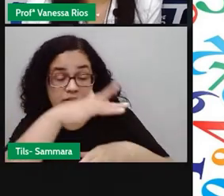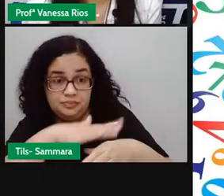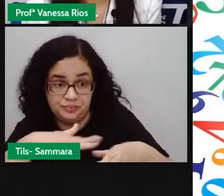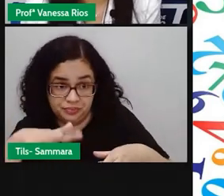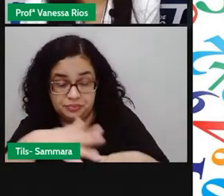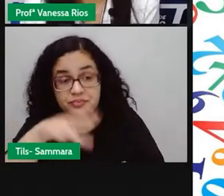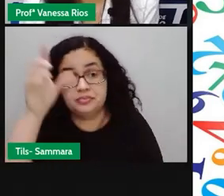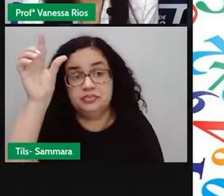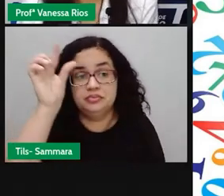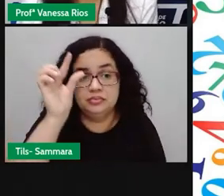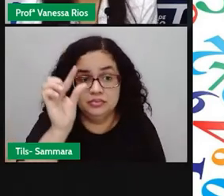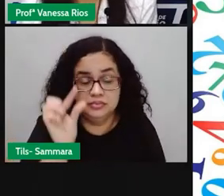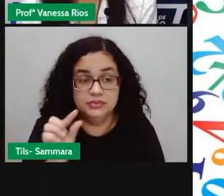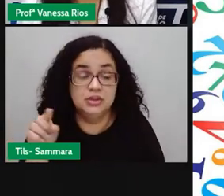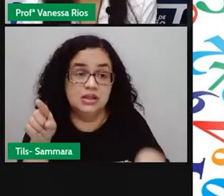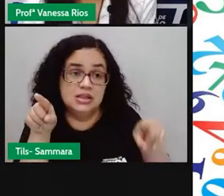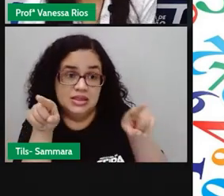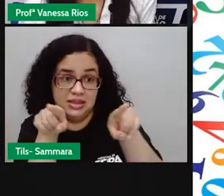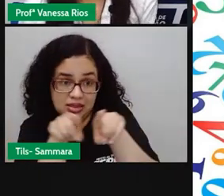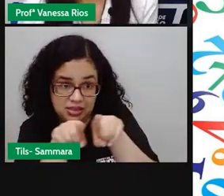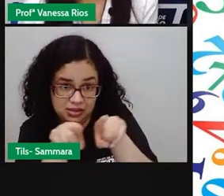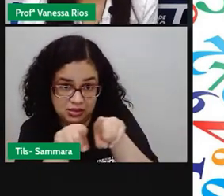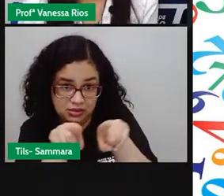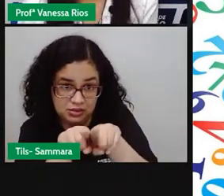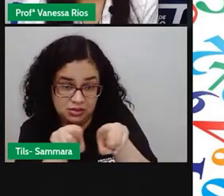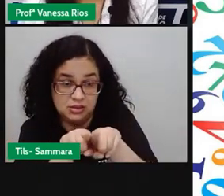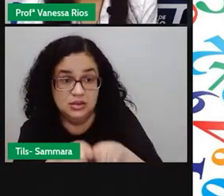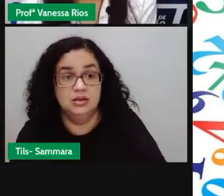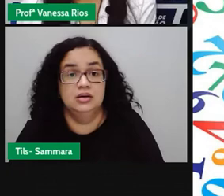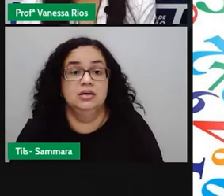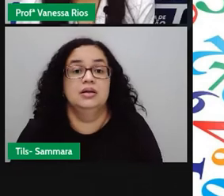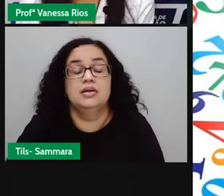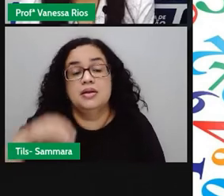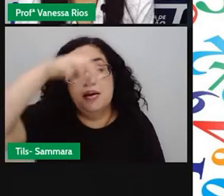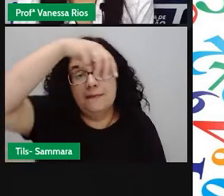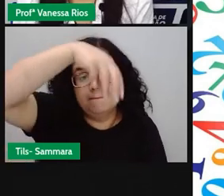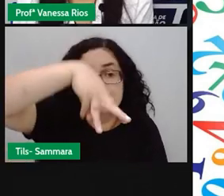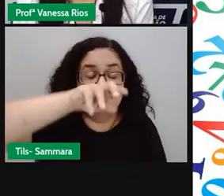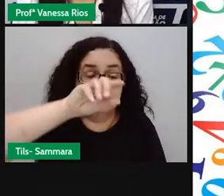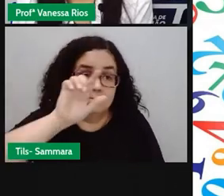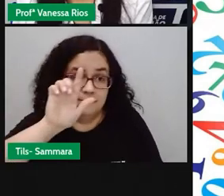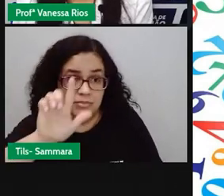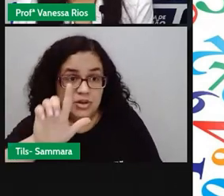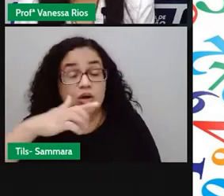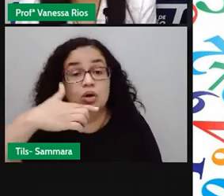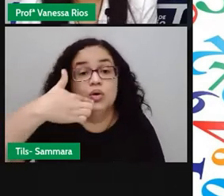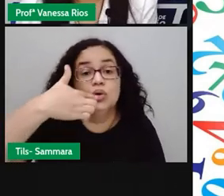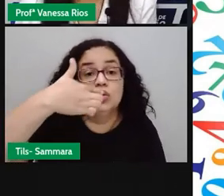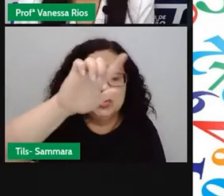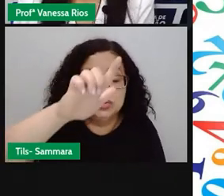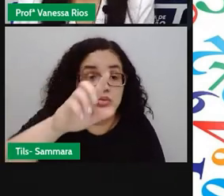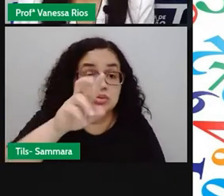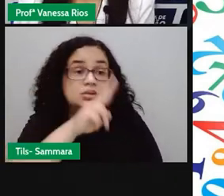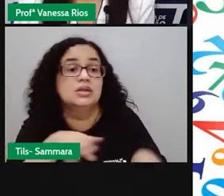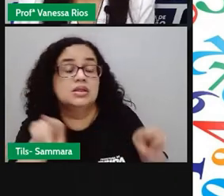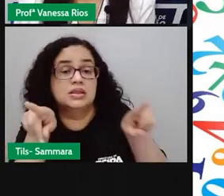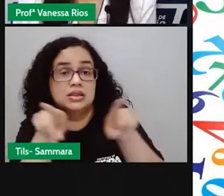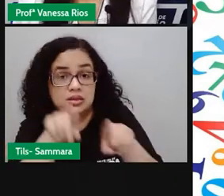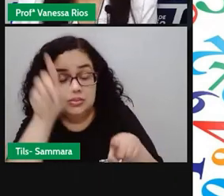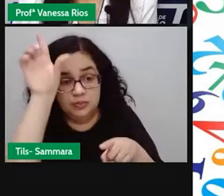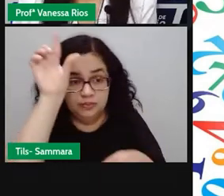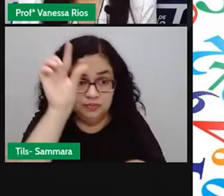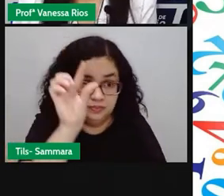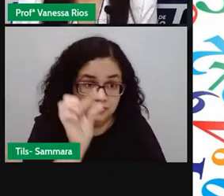existem unidades menores também, né? Que o litro, uma delas é o mililitro, e entre outras unidades também